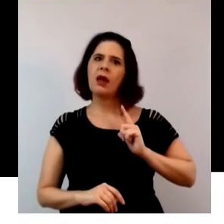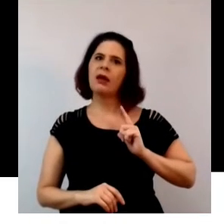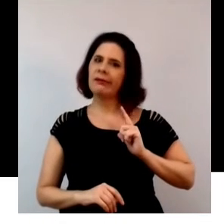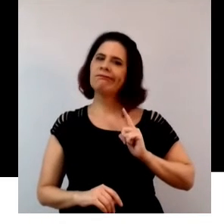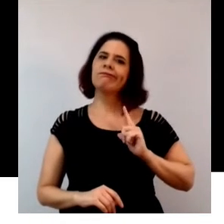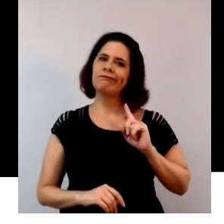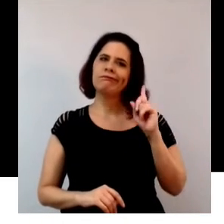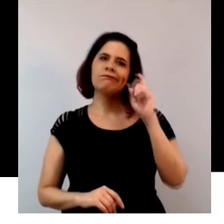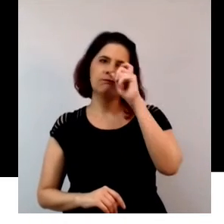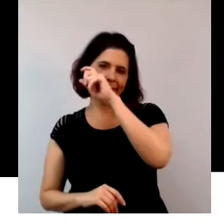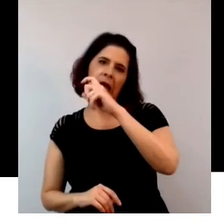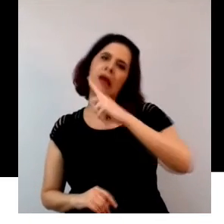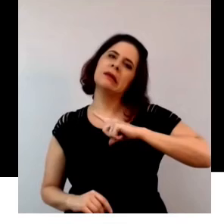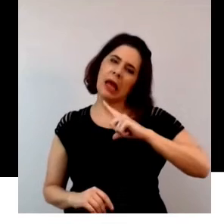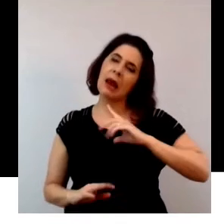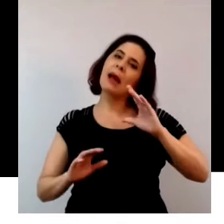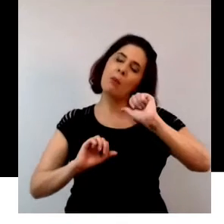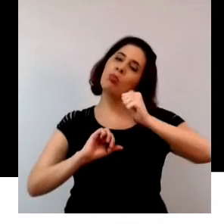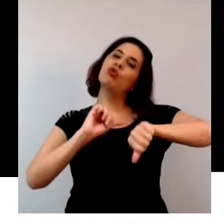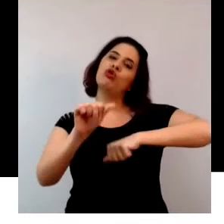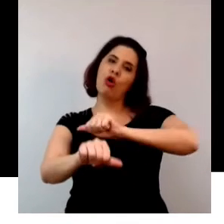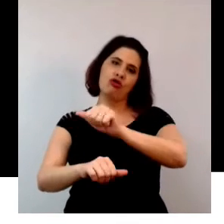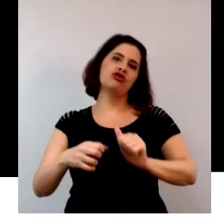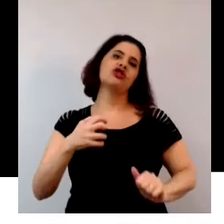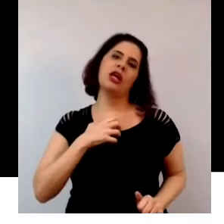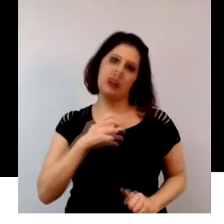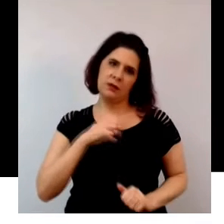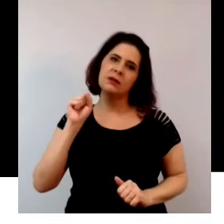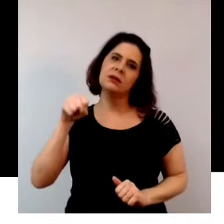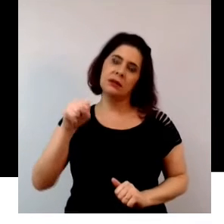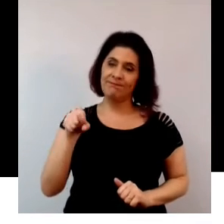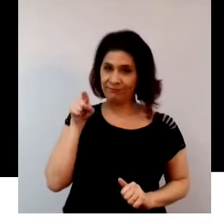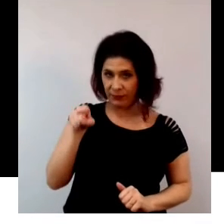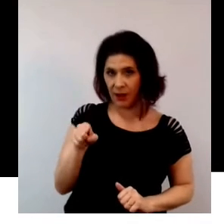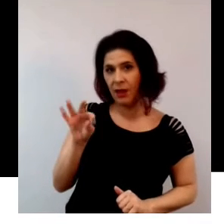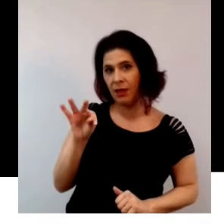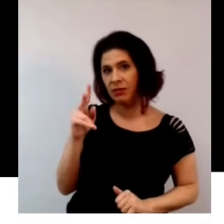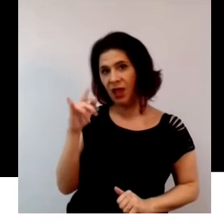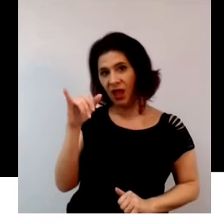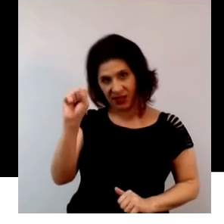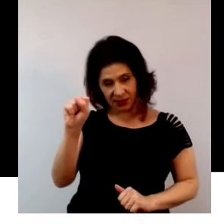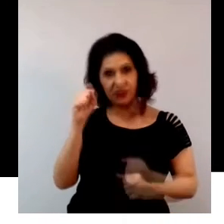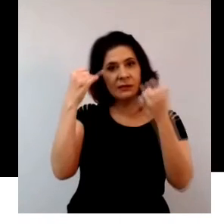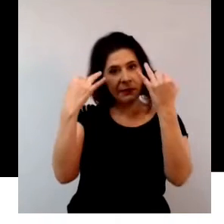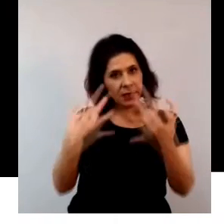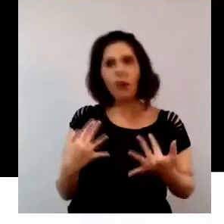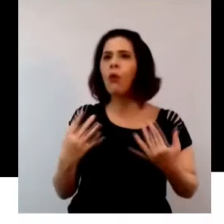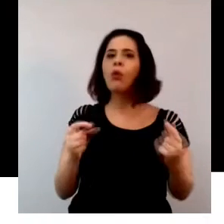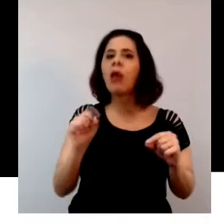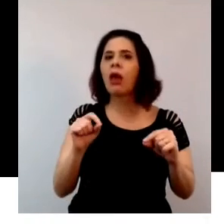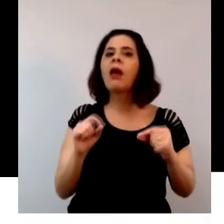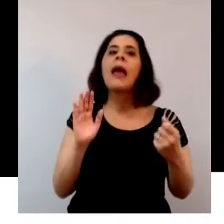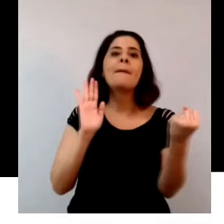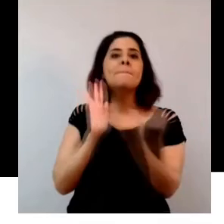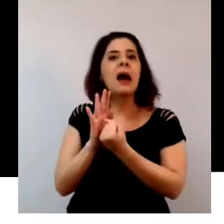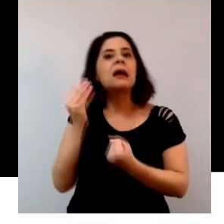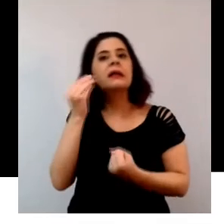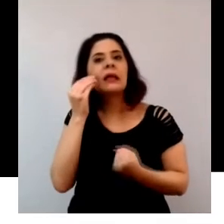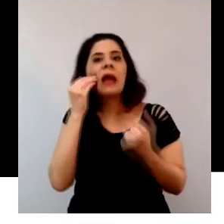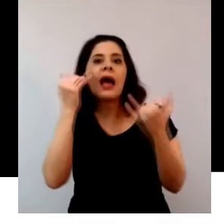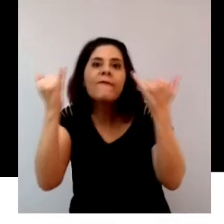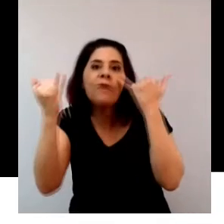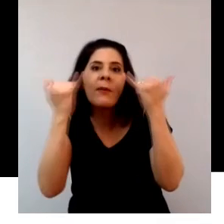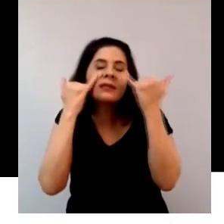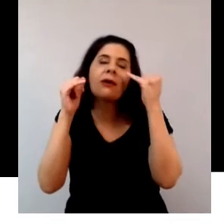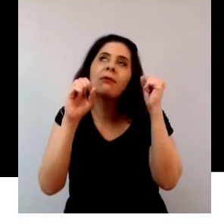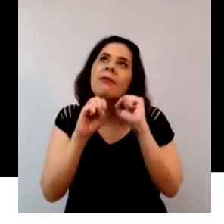Thaís falou. As marcas agora começaram, então, a tentar trazer essas informações de forma mais clara para o público. Então,